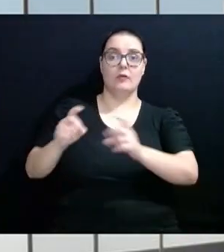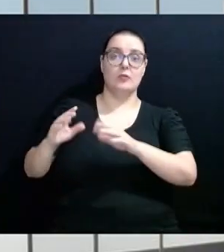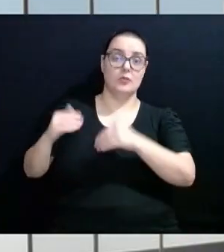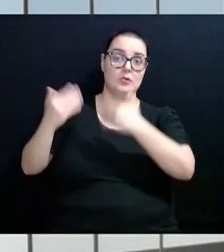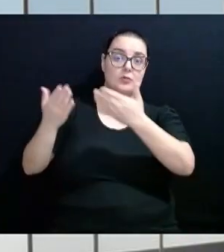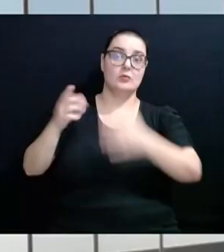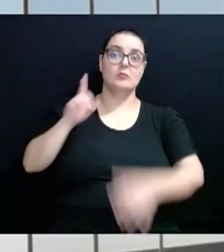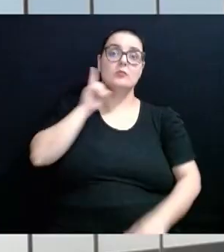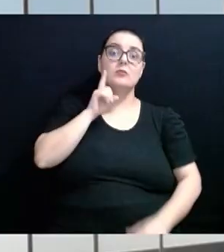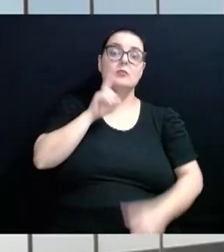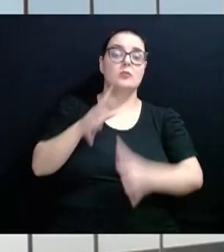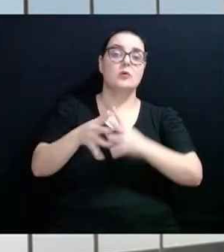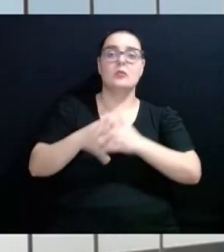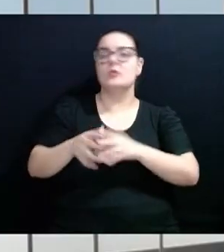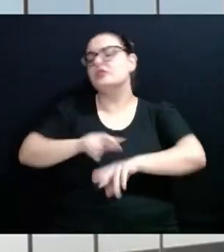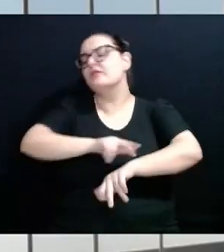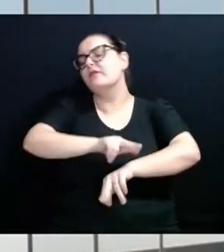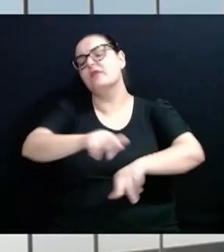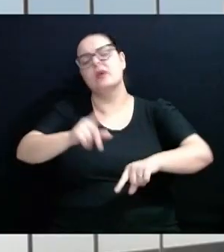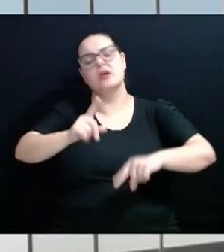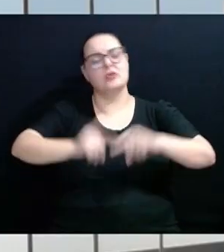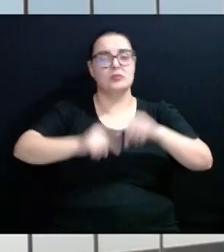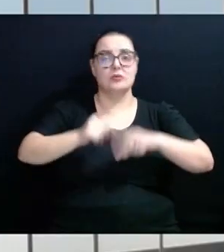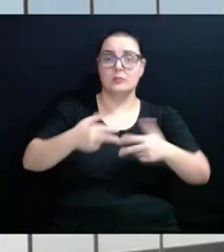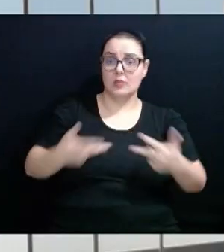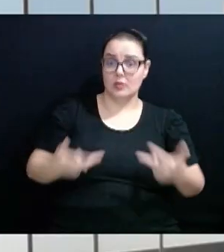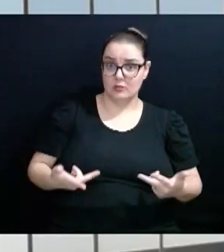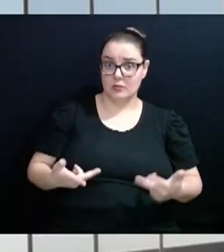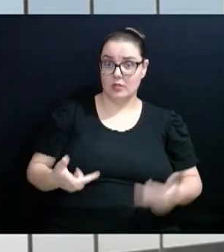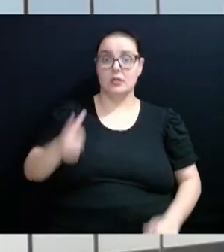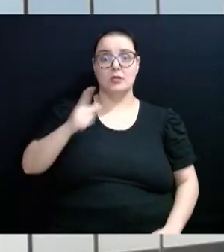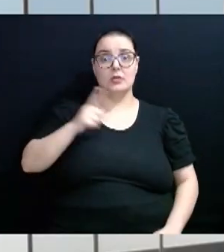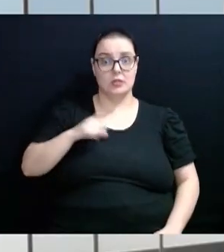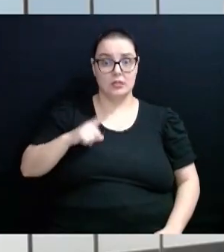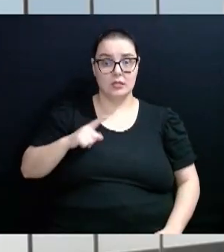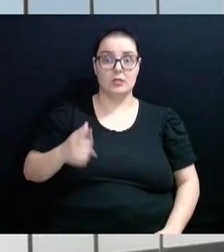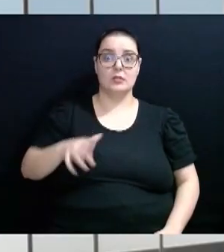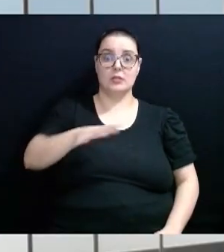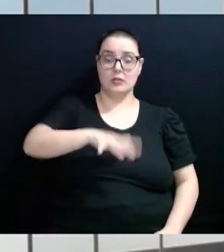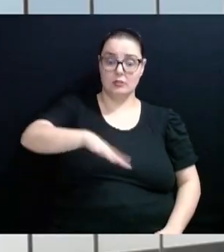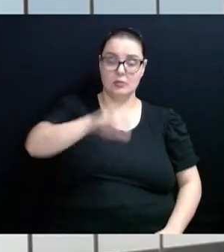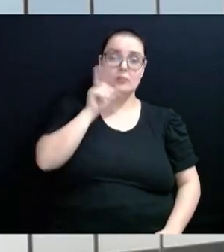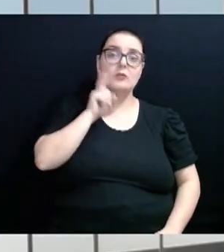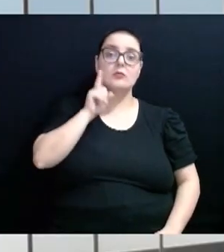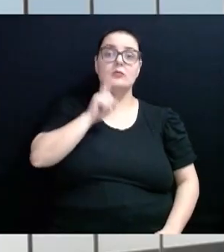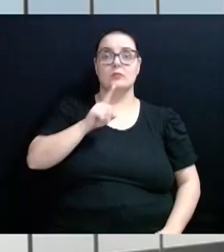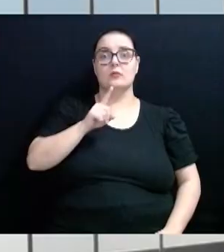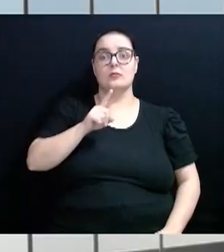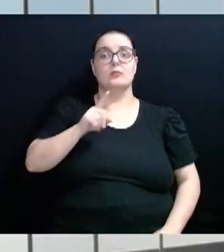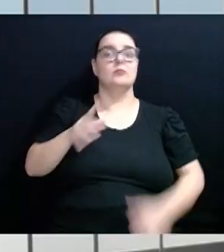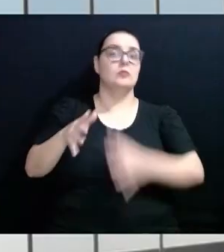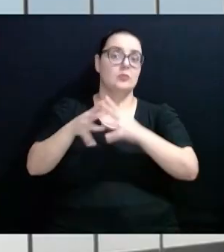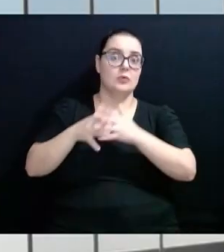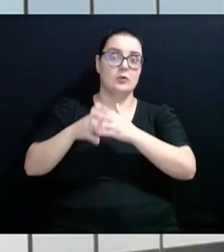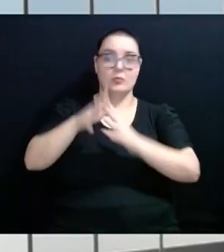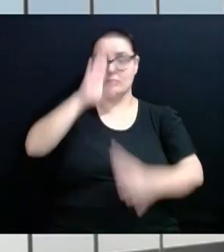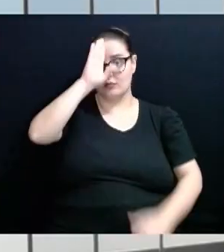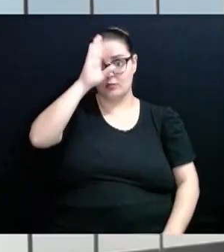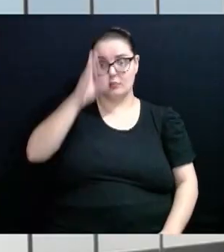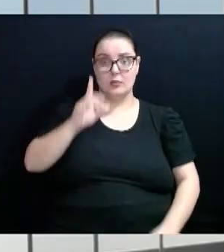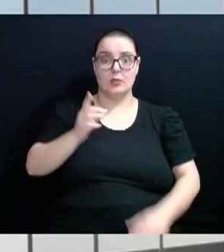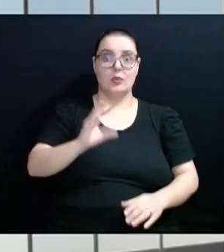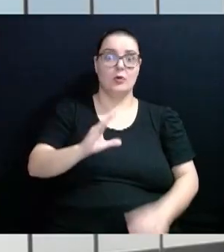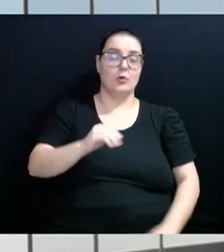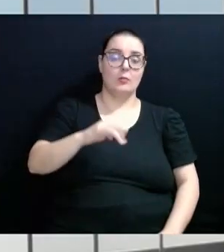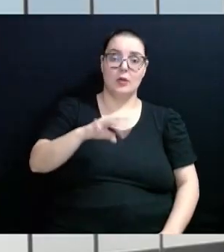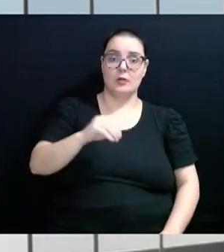muitos produtos, né? E Sim. que tem no mercado americano o seu principal comércio. Por exemplo, o Brasil é um grande exportador